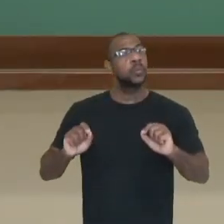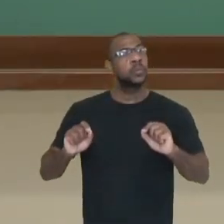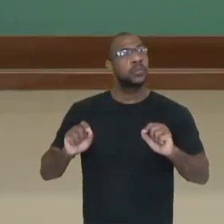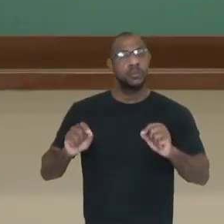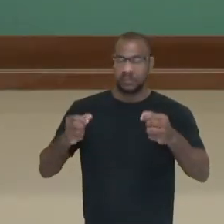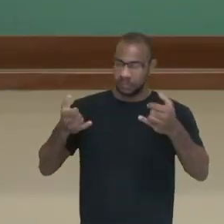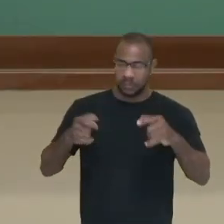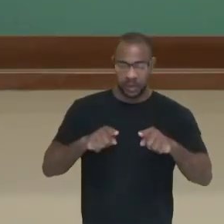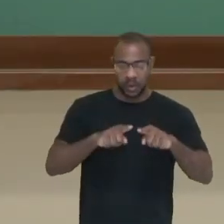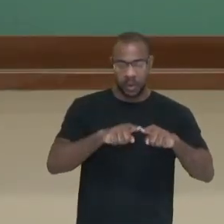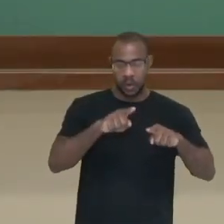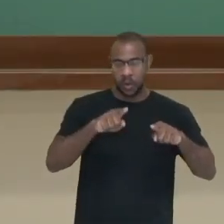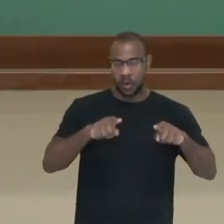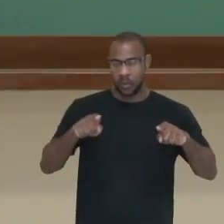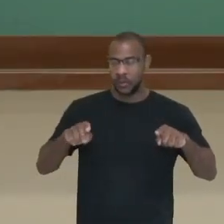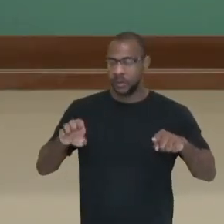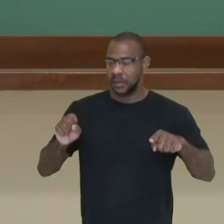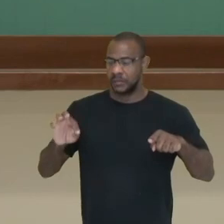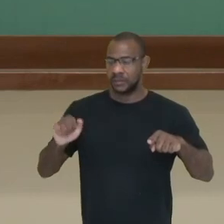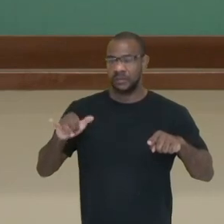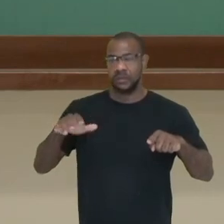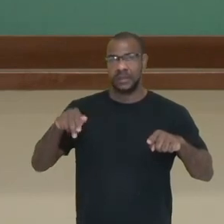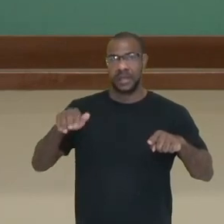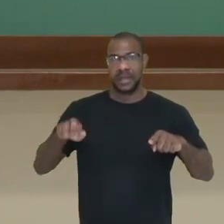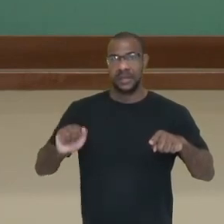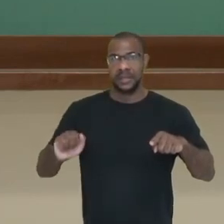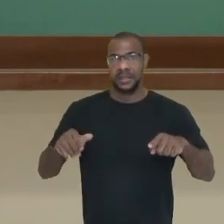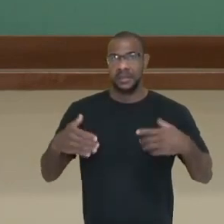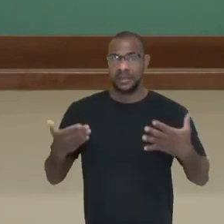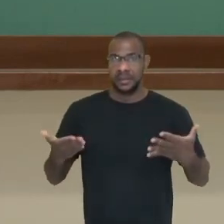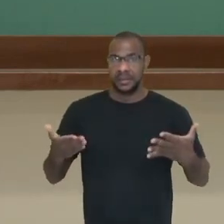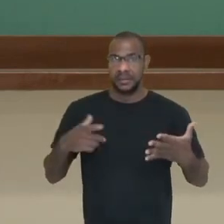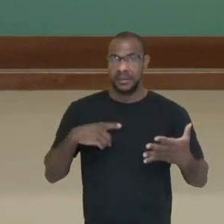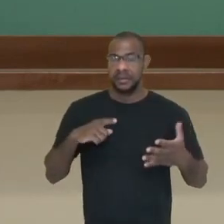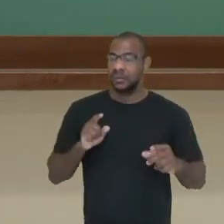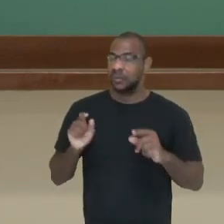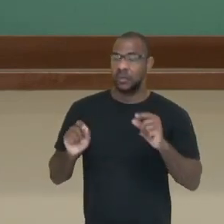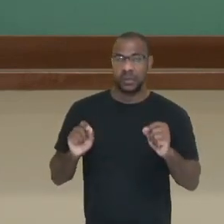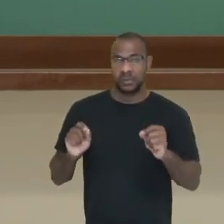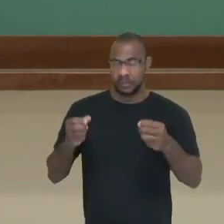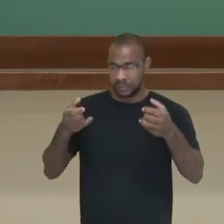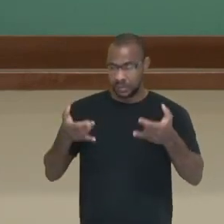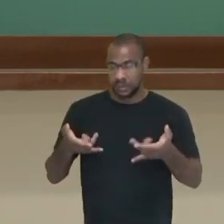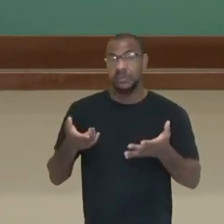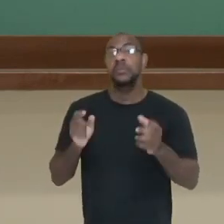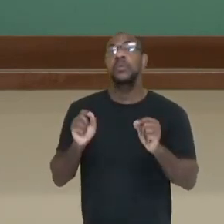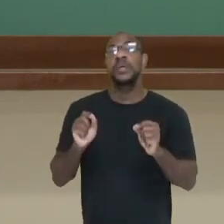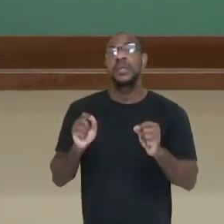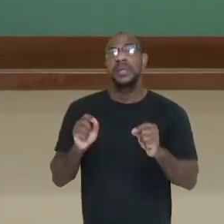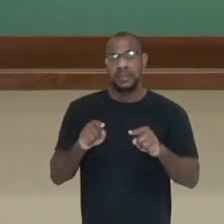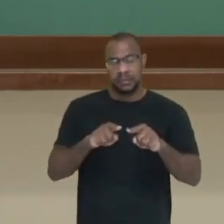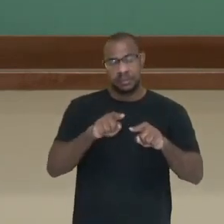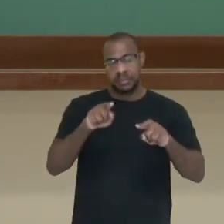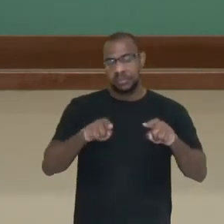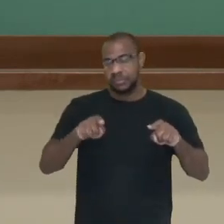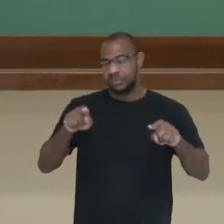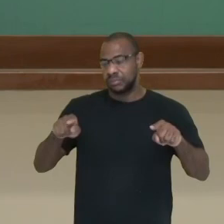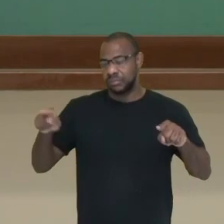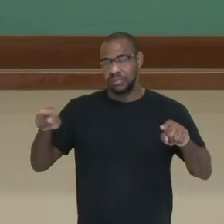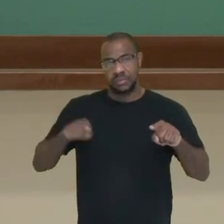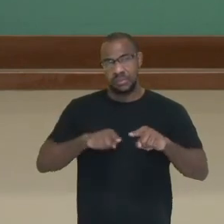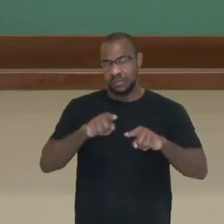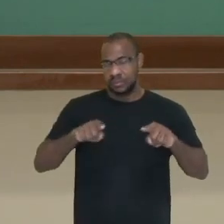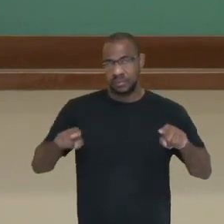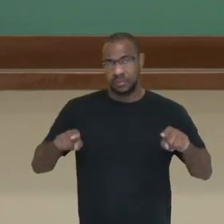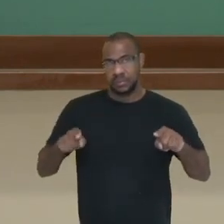que onda estacionária é uma onda confinada. Nós vimos que nas cordas, o número de ventres que forma é igual ao